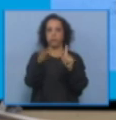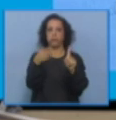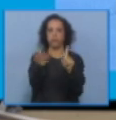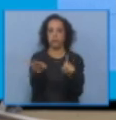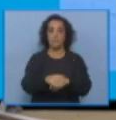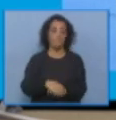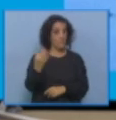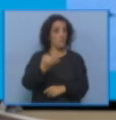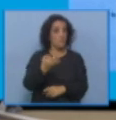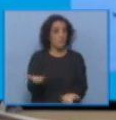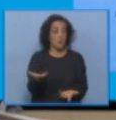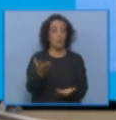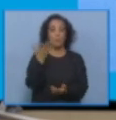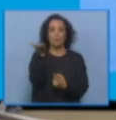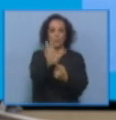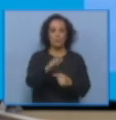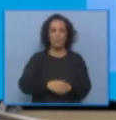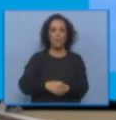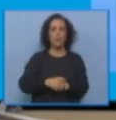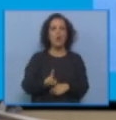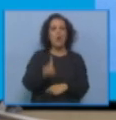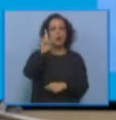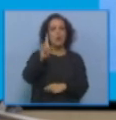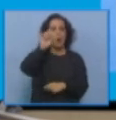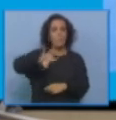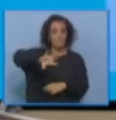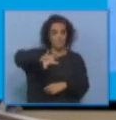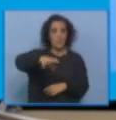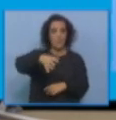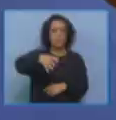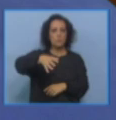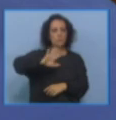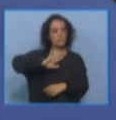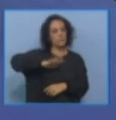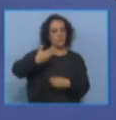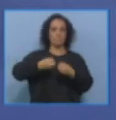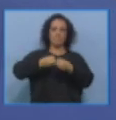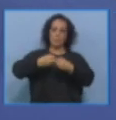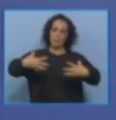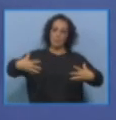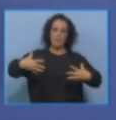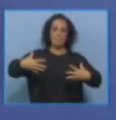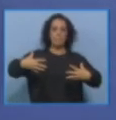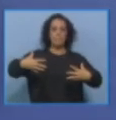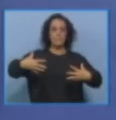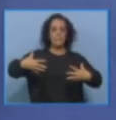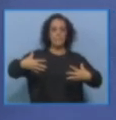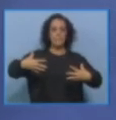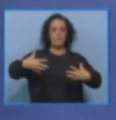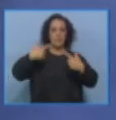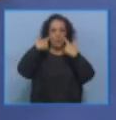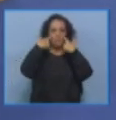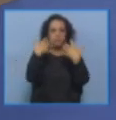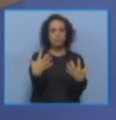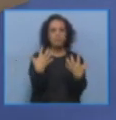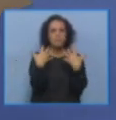está a acontecer é que, por exemplo, os países nórdicos, onde está a crescer, digamos que de uma forma